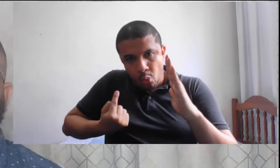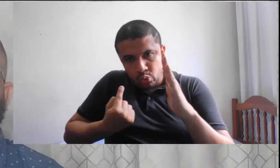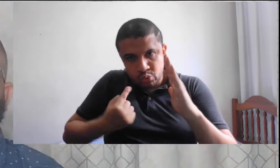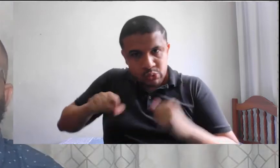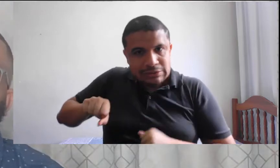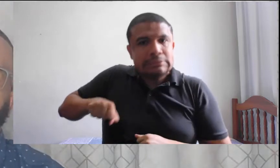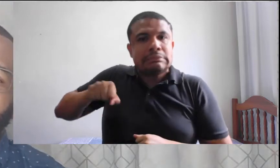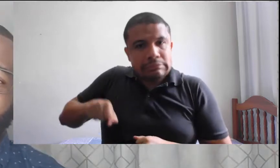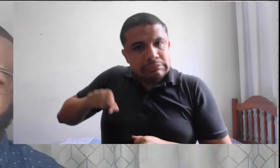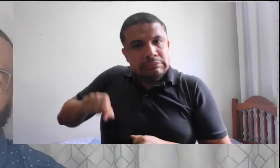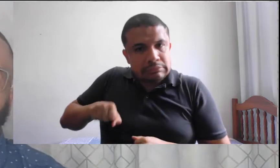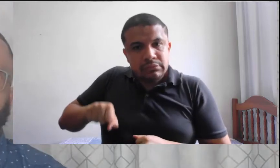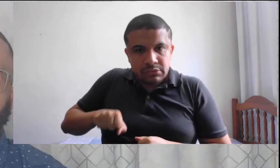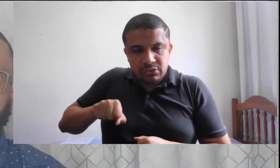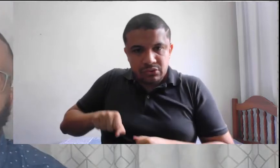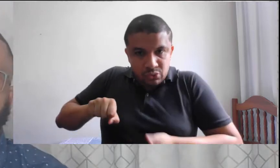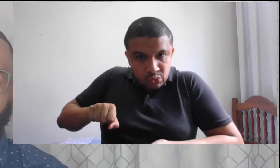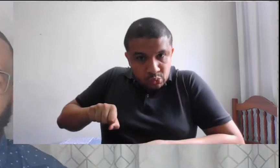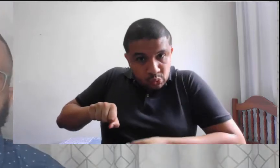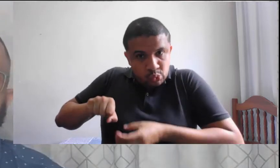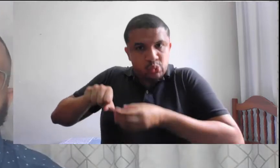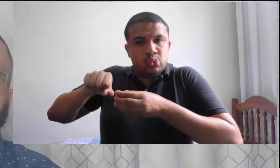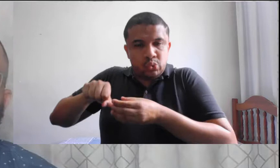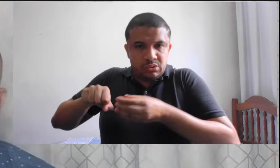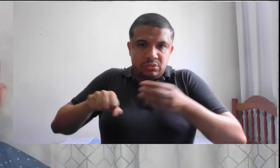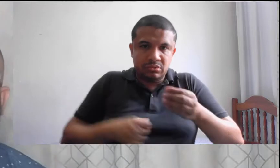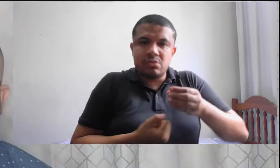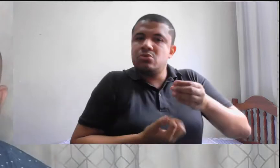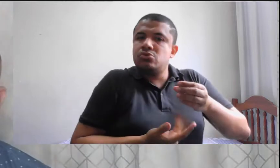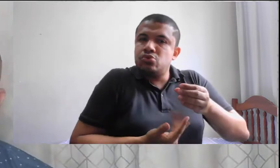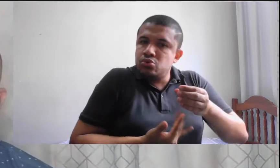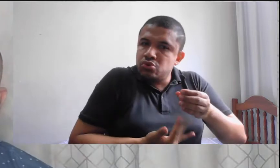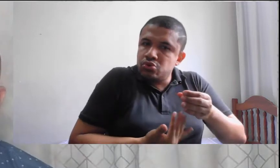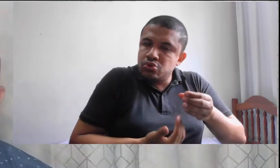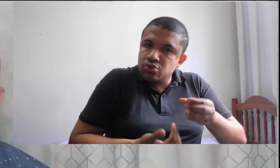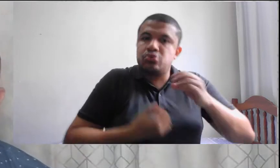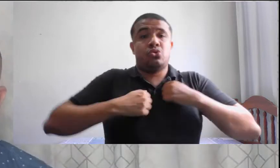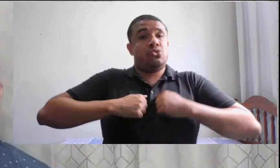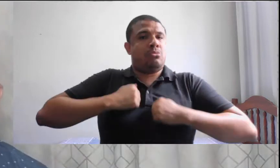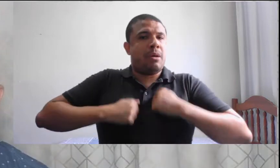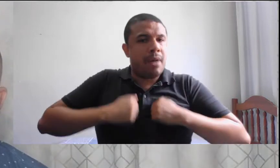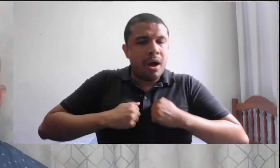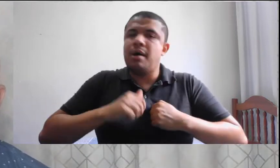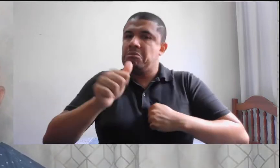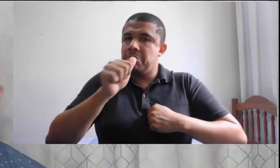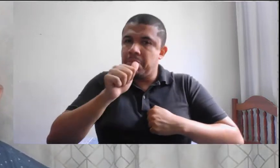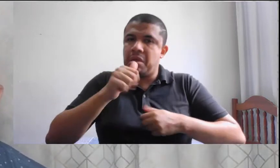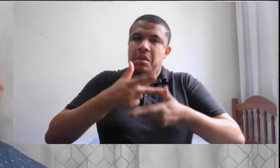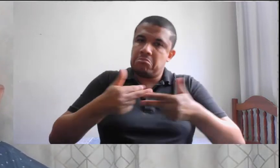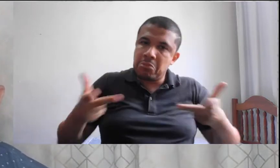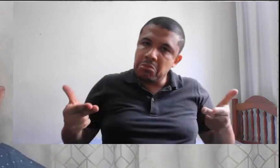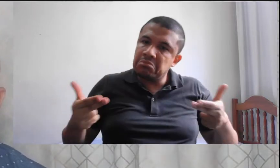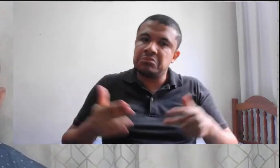Pegávamos água lá e trazíamos, e daí fervíamos aquela água, e com aquela água que nós tomávamos banho e etc.